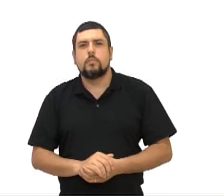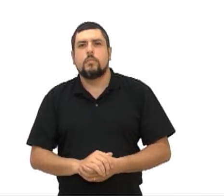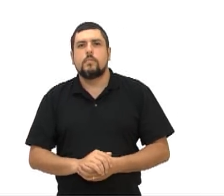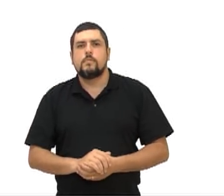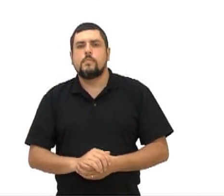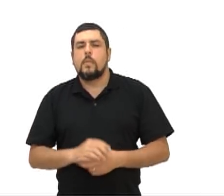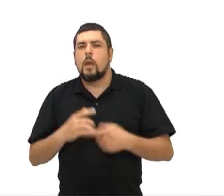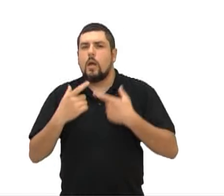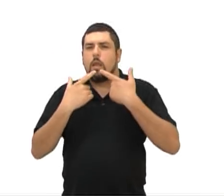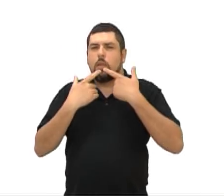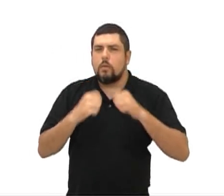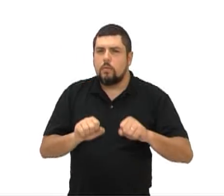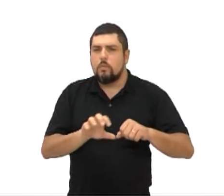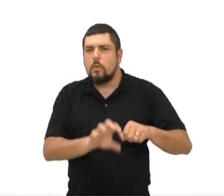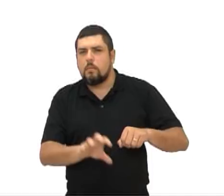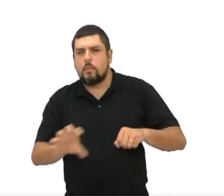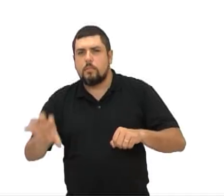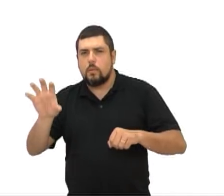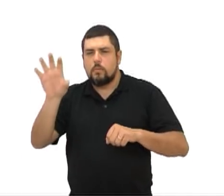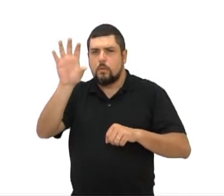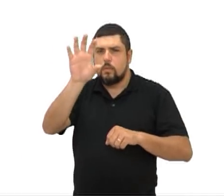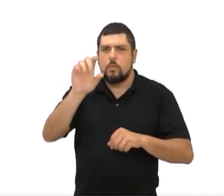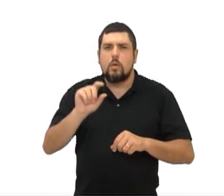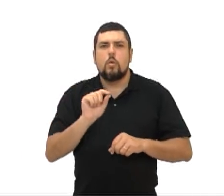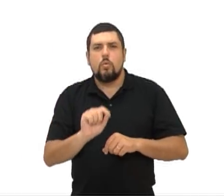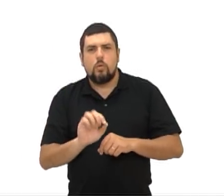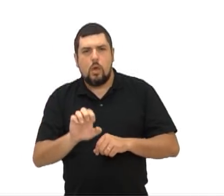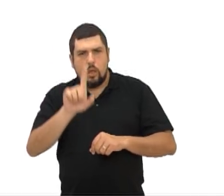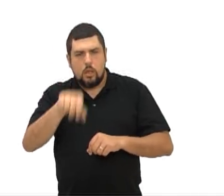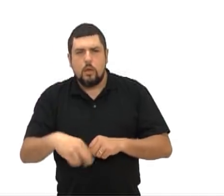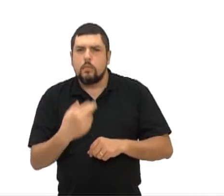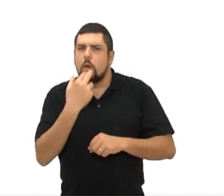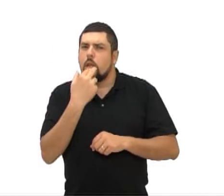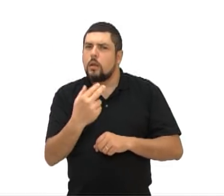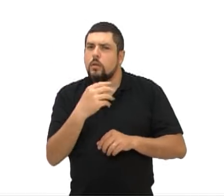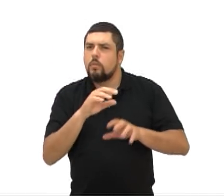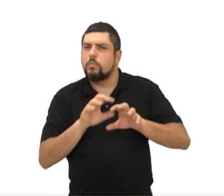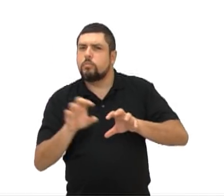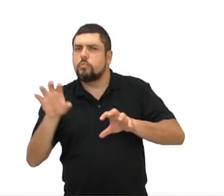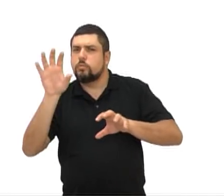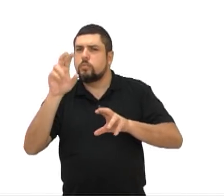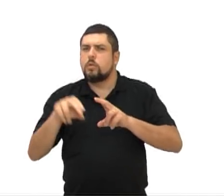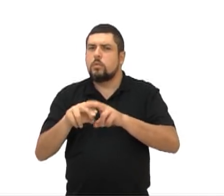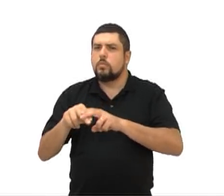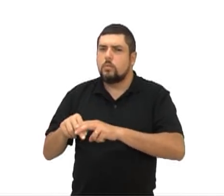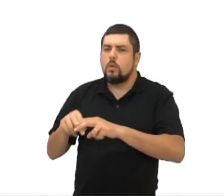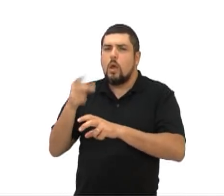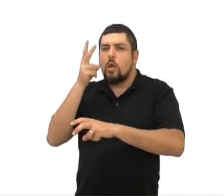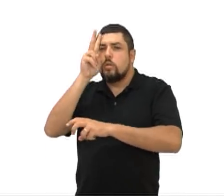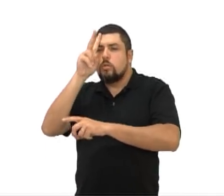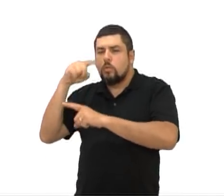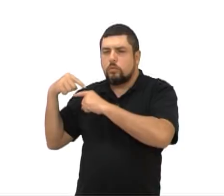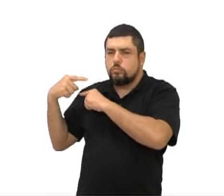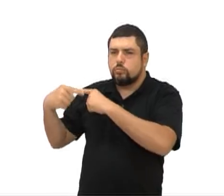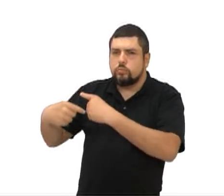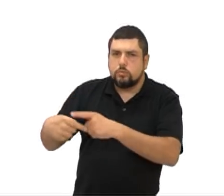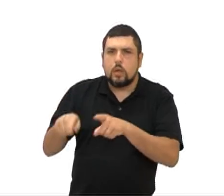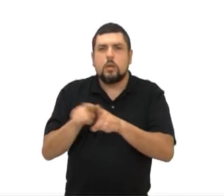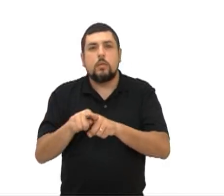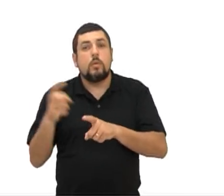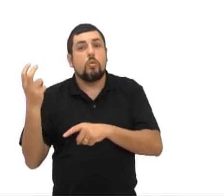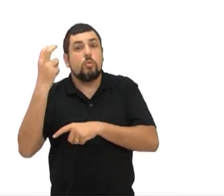comum e natural de uma língua, que varia principalmente por fatores históricos e culturais.